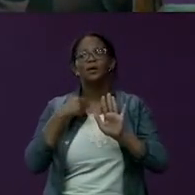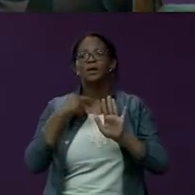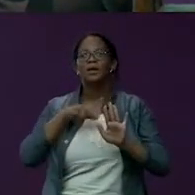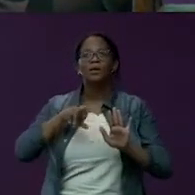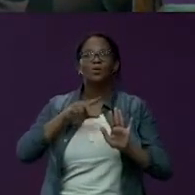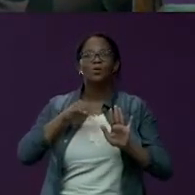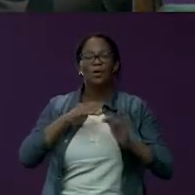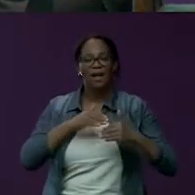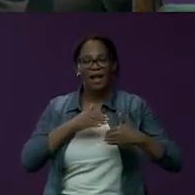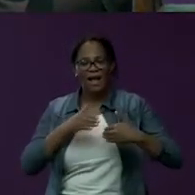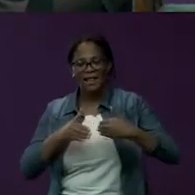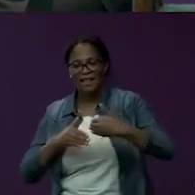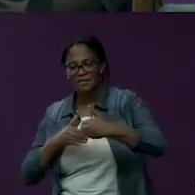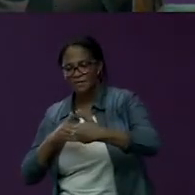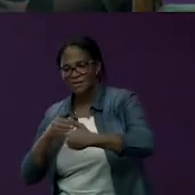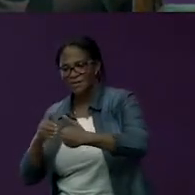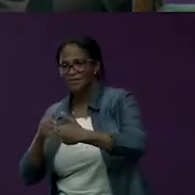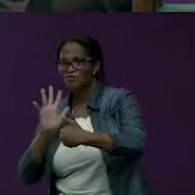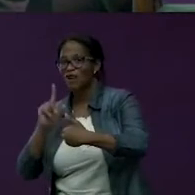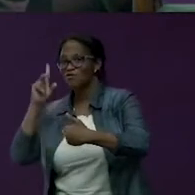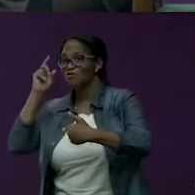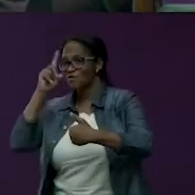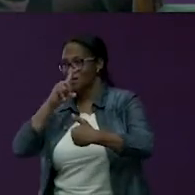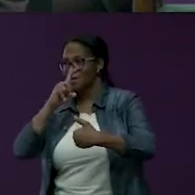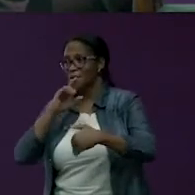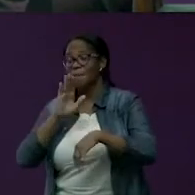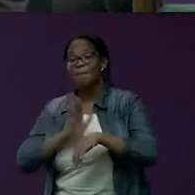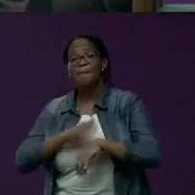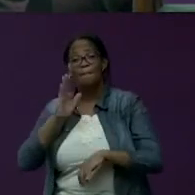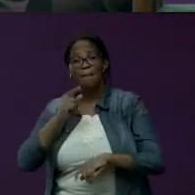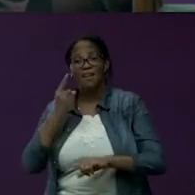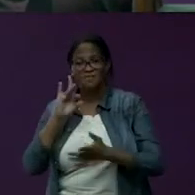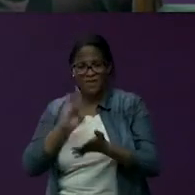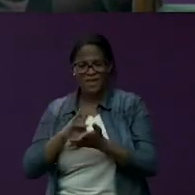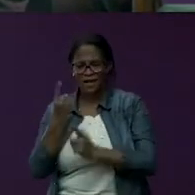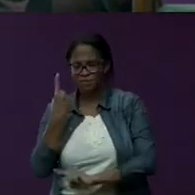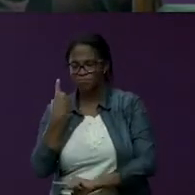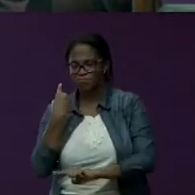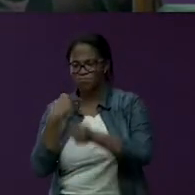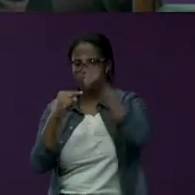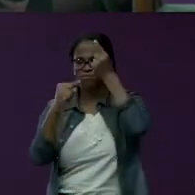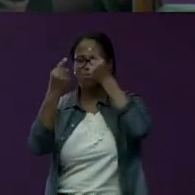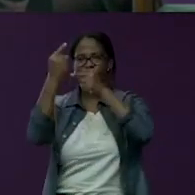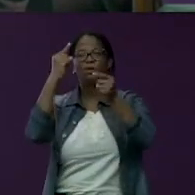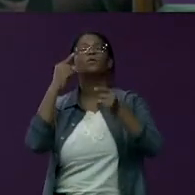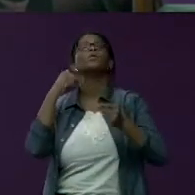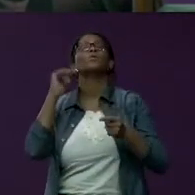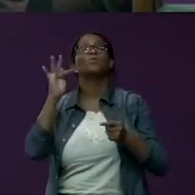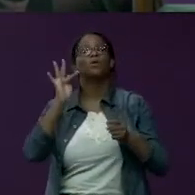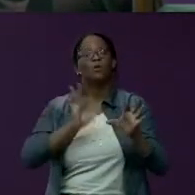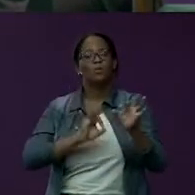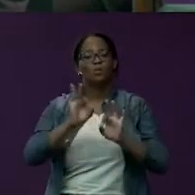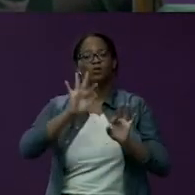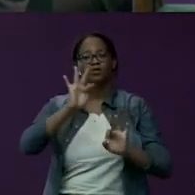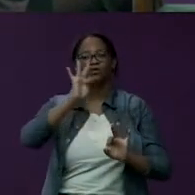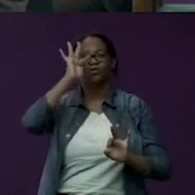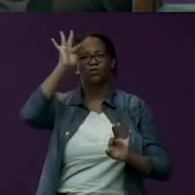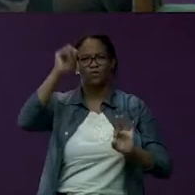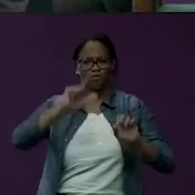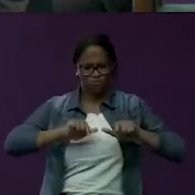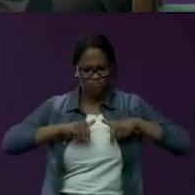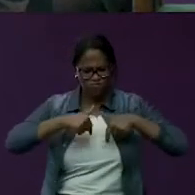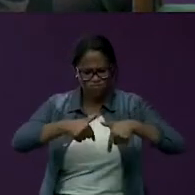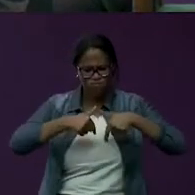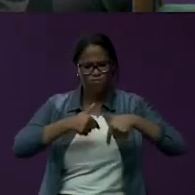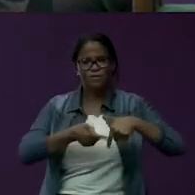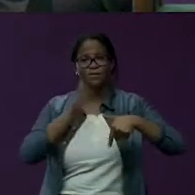travessia, que já seria muito difícil, mas foi uma superação com projetos de futuro, com realizações,